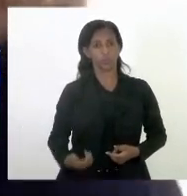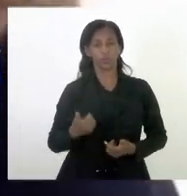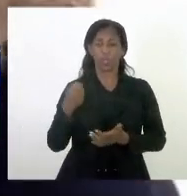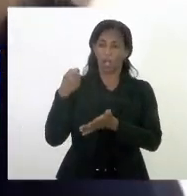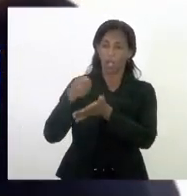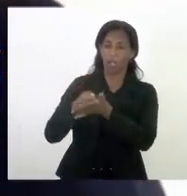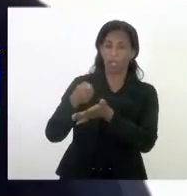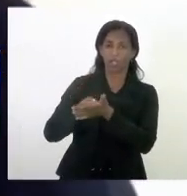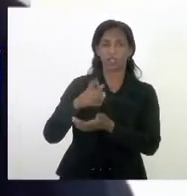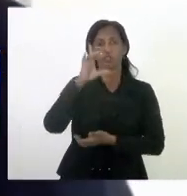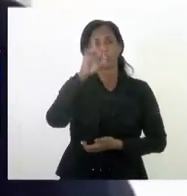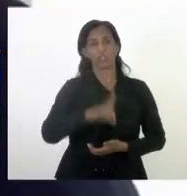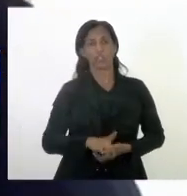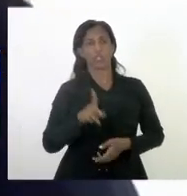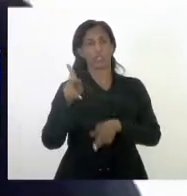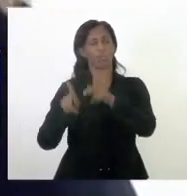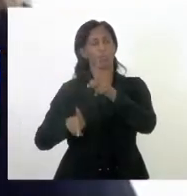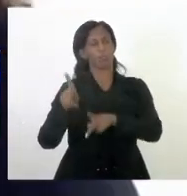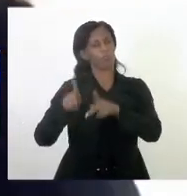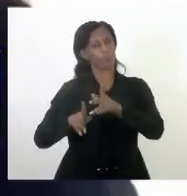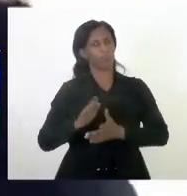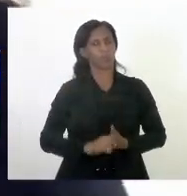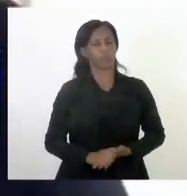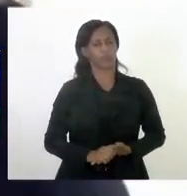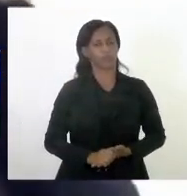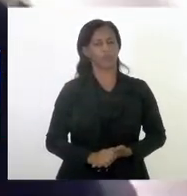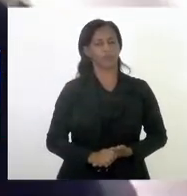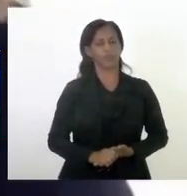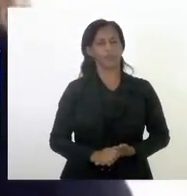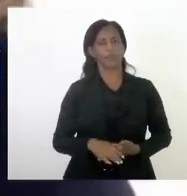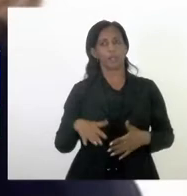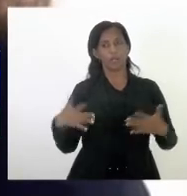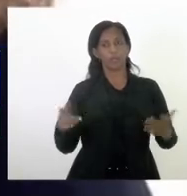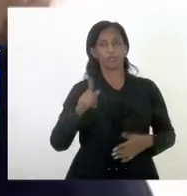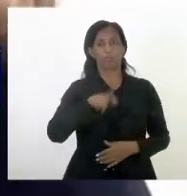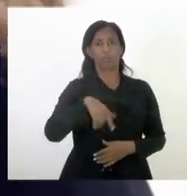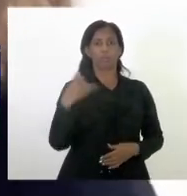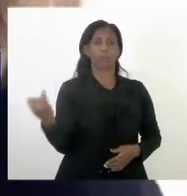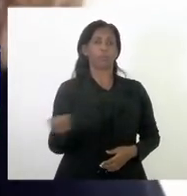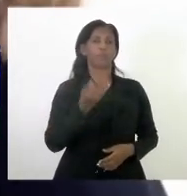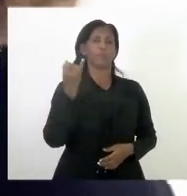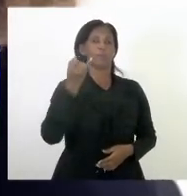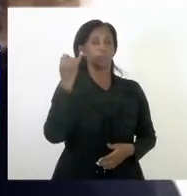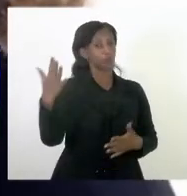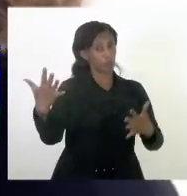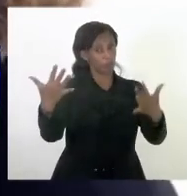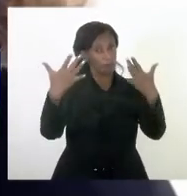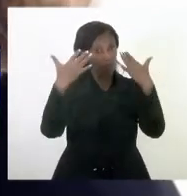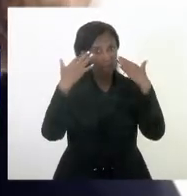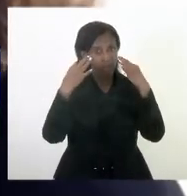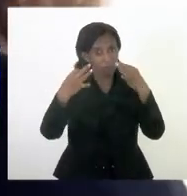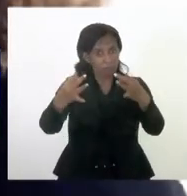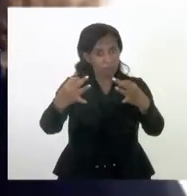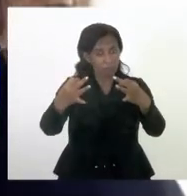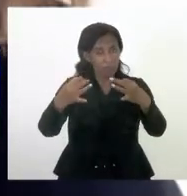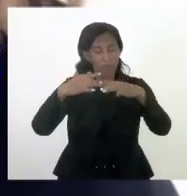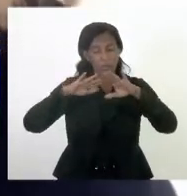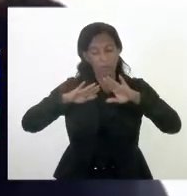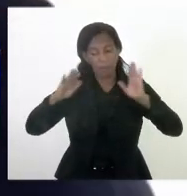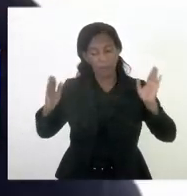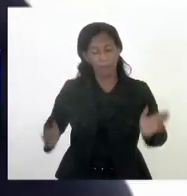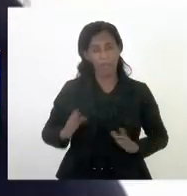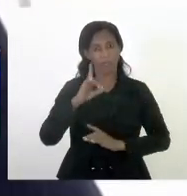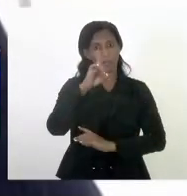de direitos para a população. Então, isso é fundamental e chamo novamente a atenção da mesa diretora e peço, por